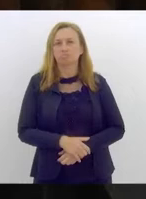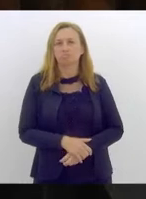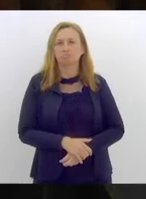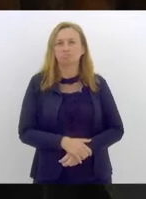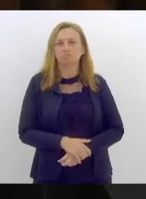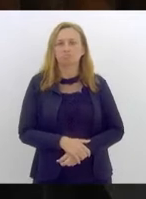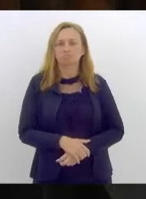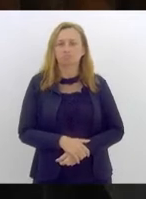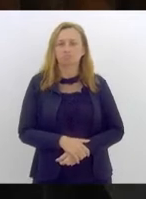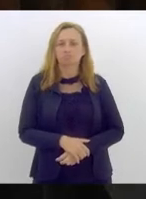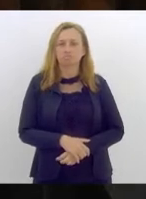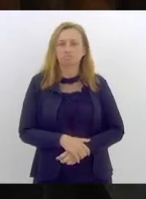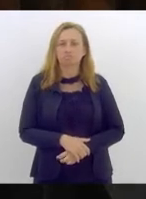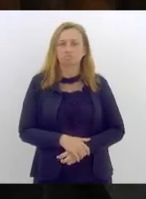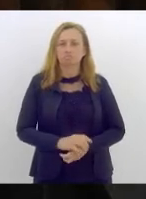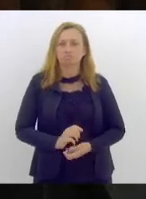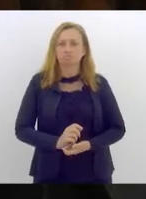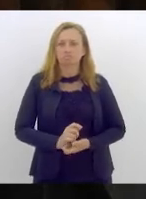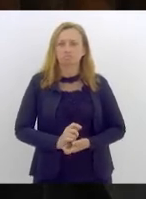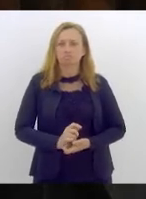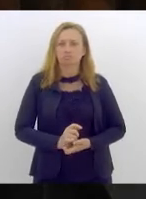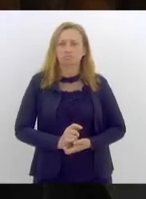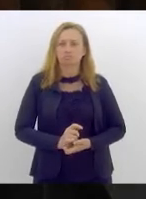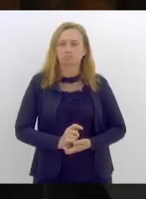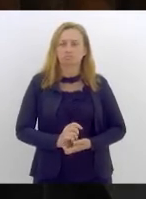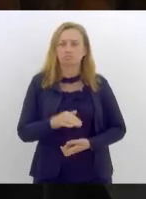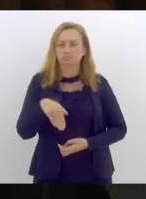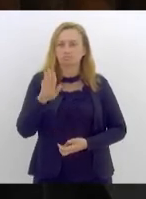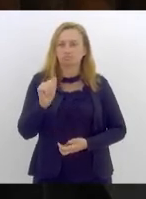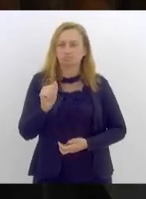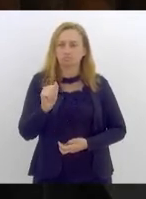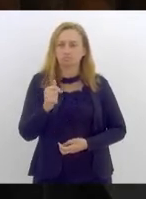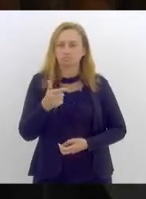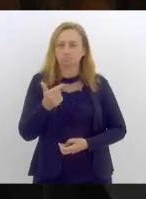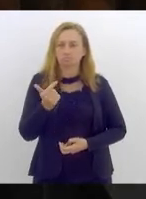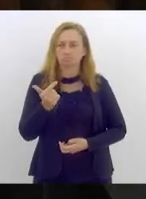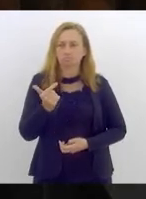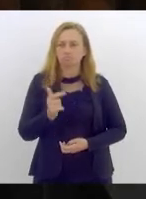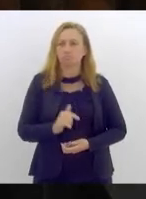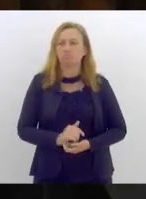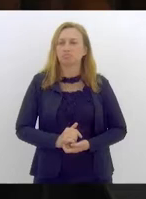foi recebido a granadas e balas